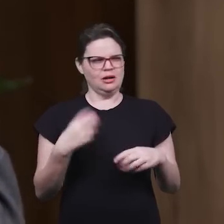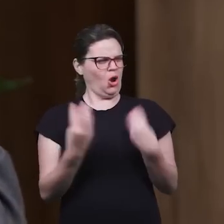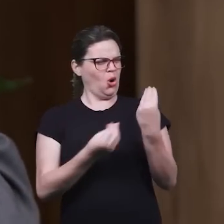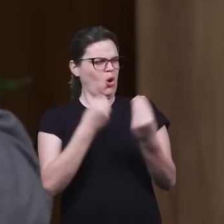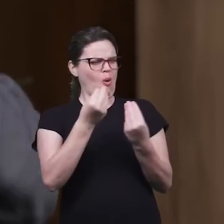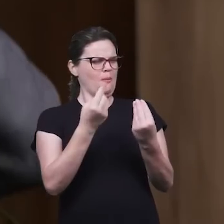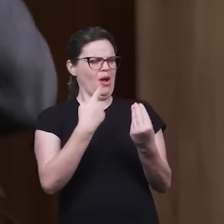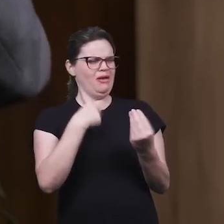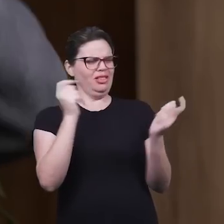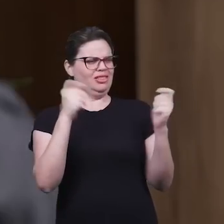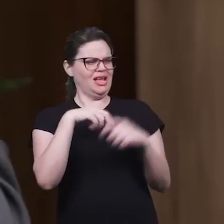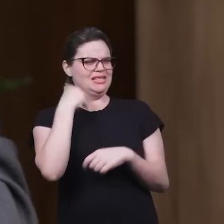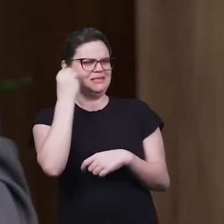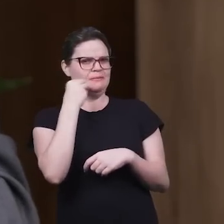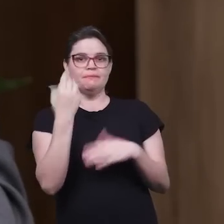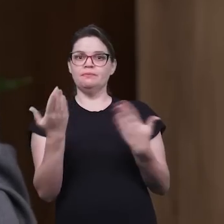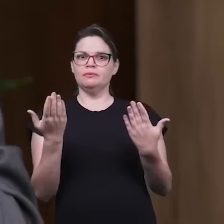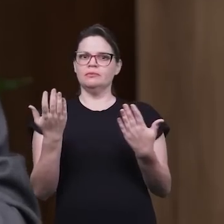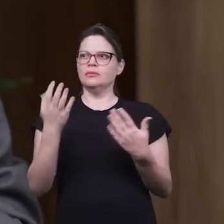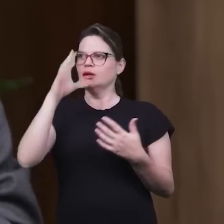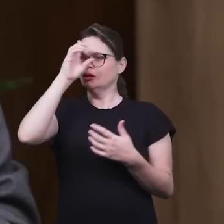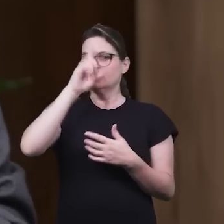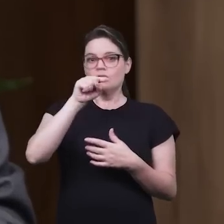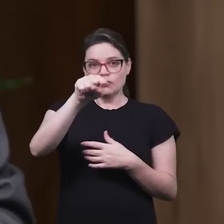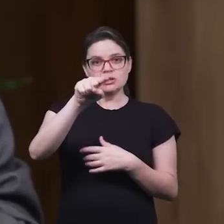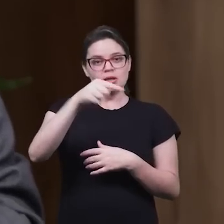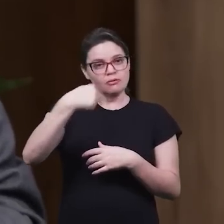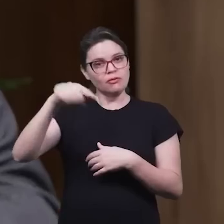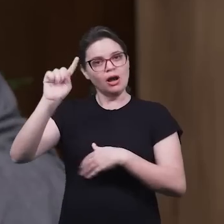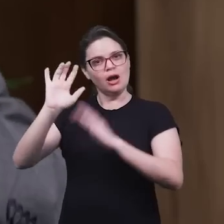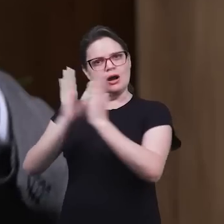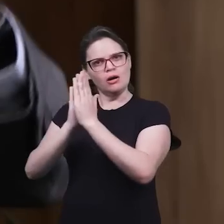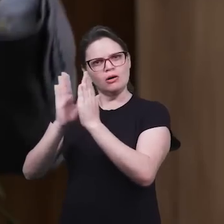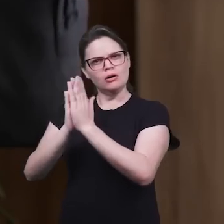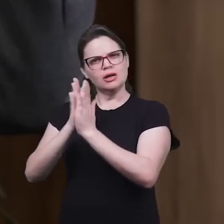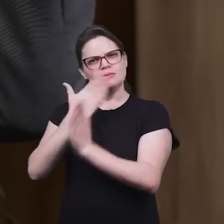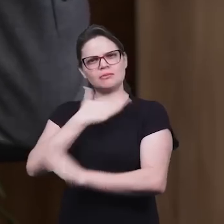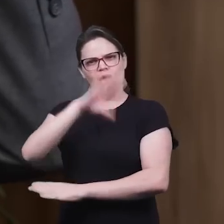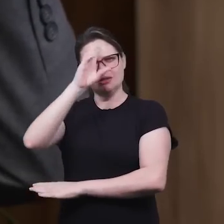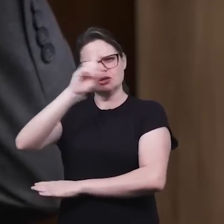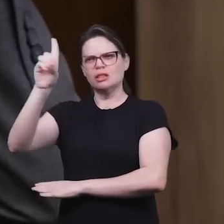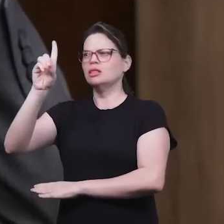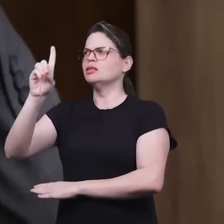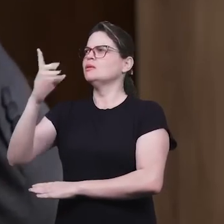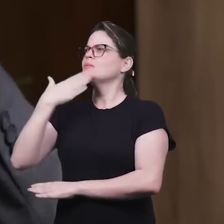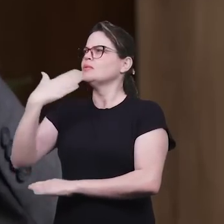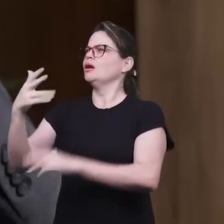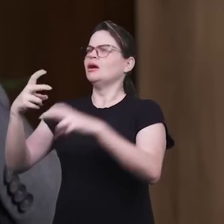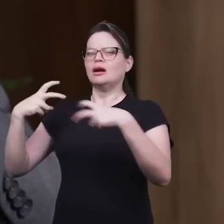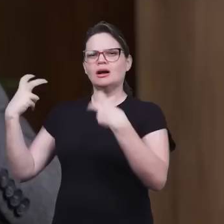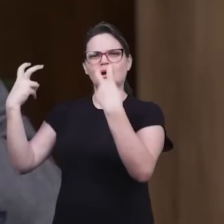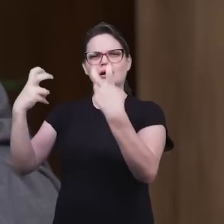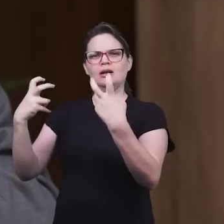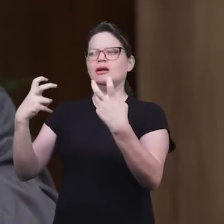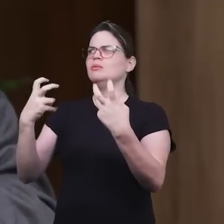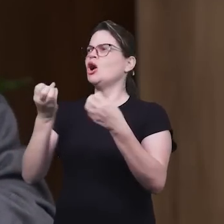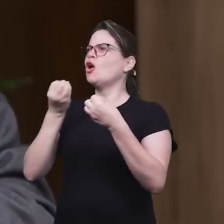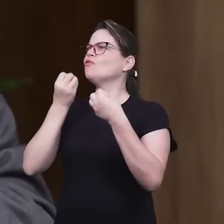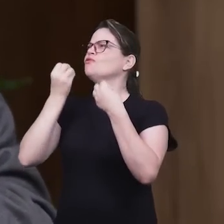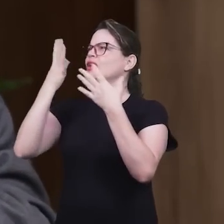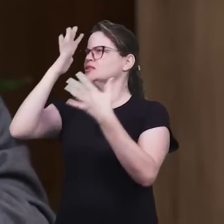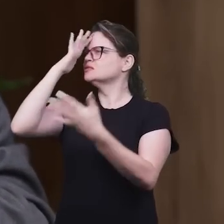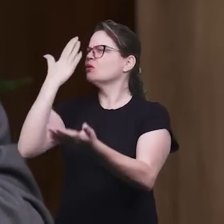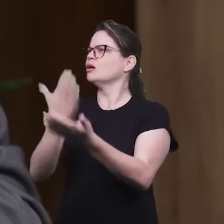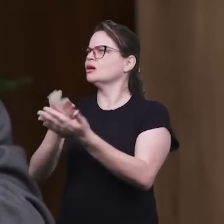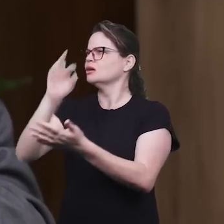essa experiência? Ore a Deus, fale com Ele agora e peça: Deus, me enche com teu Espírito Santo. Confesse,